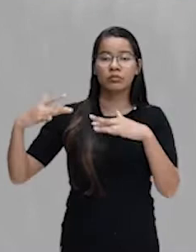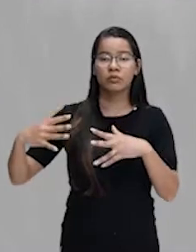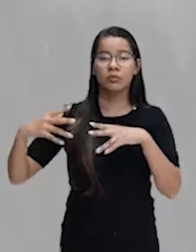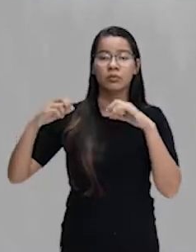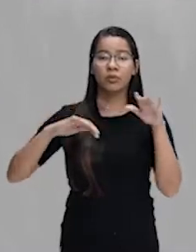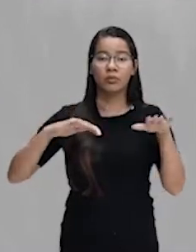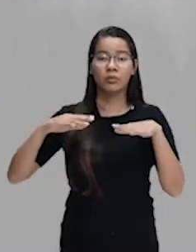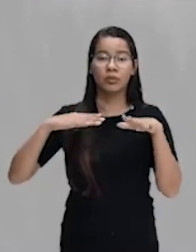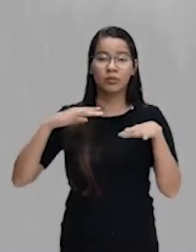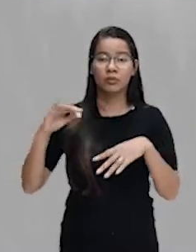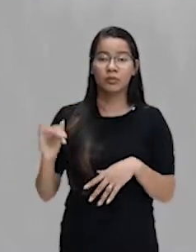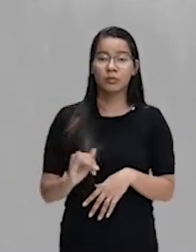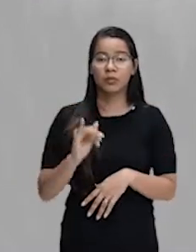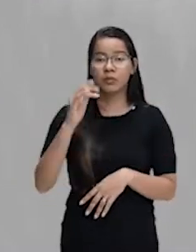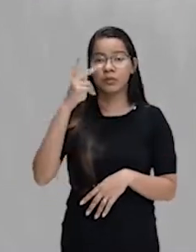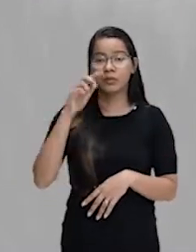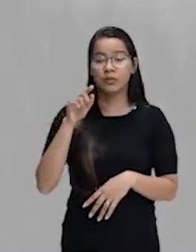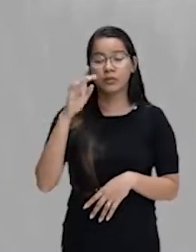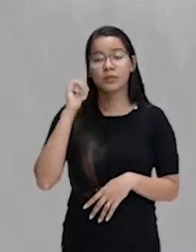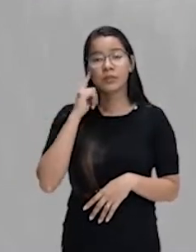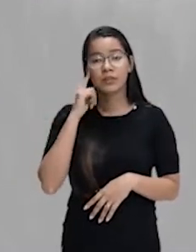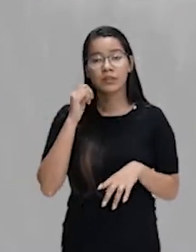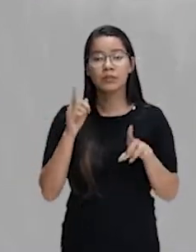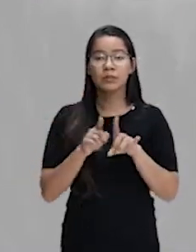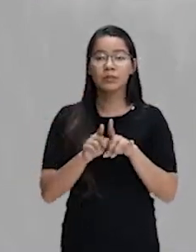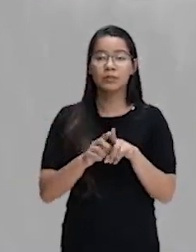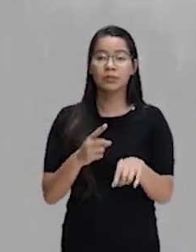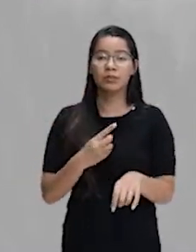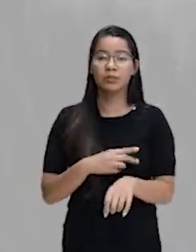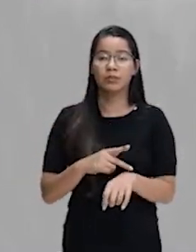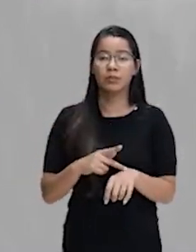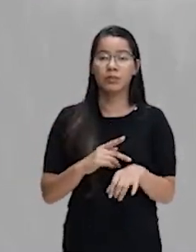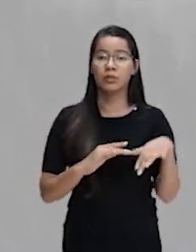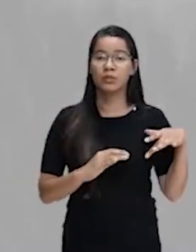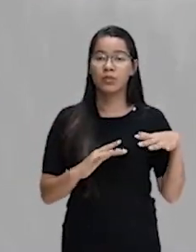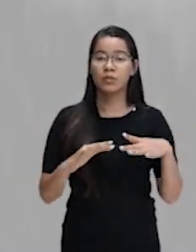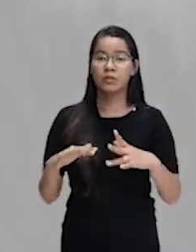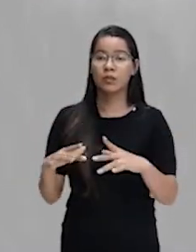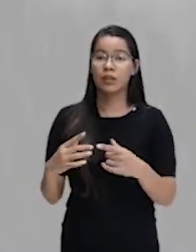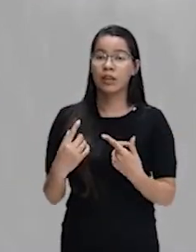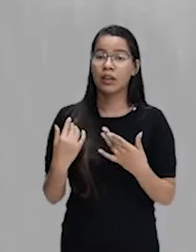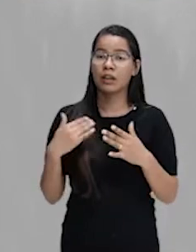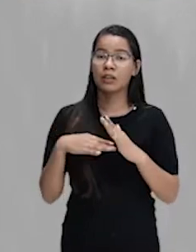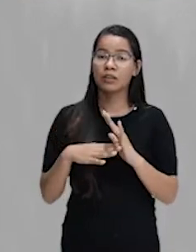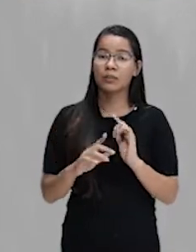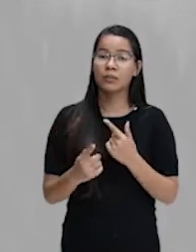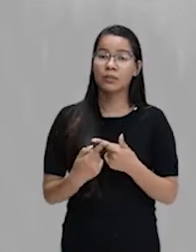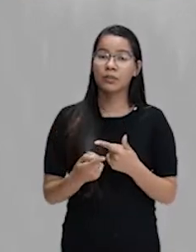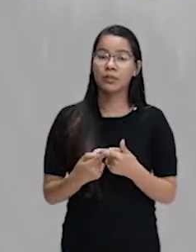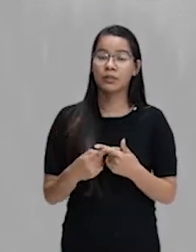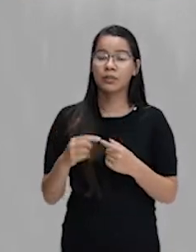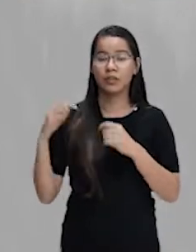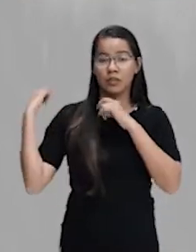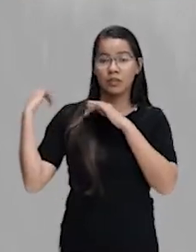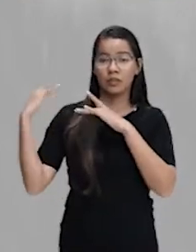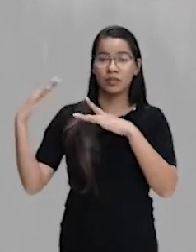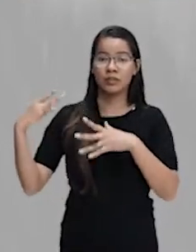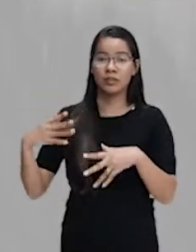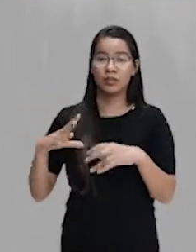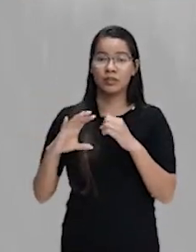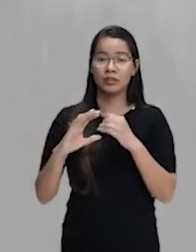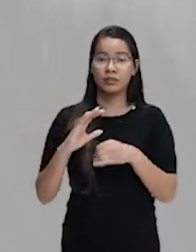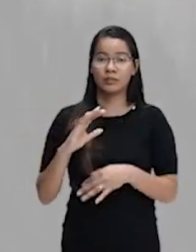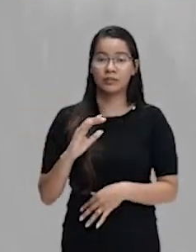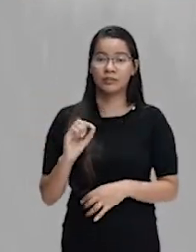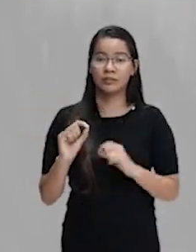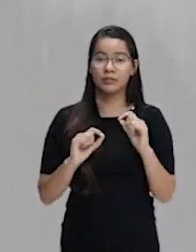você pensar também em uma fase de expansão. Afinal de contas, as cruzadas, que se caracterizaram como